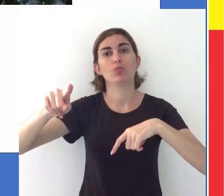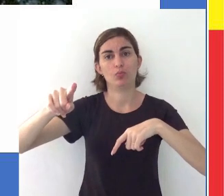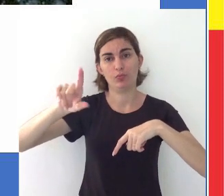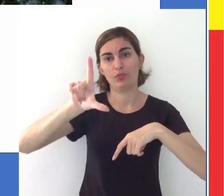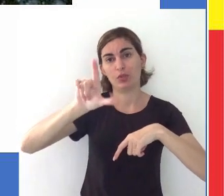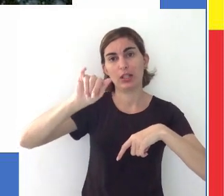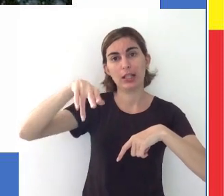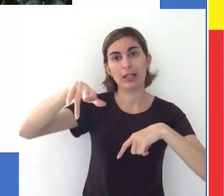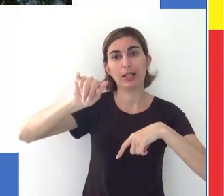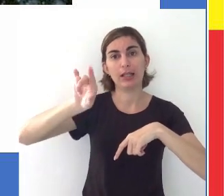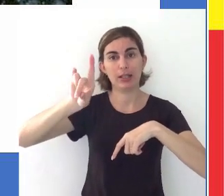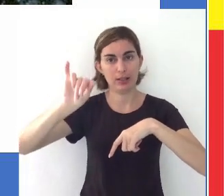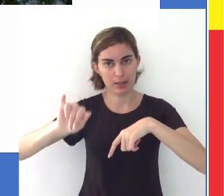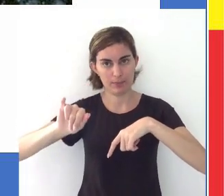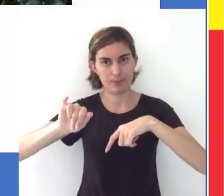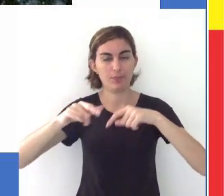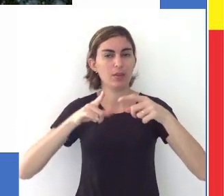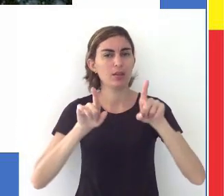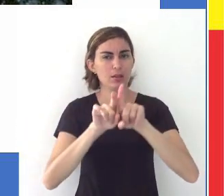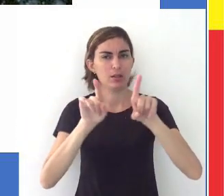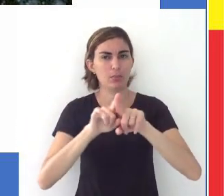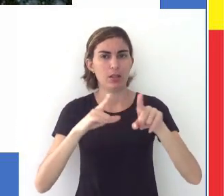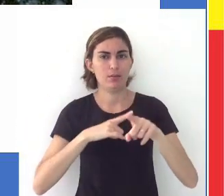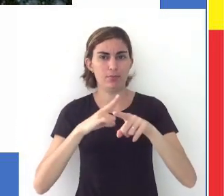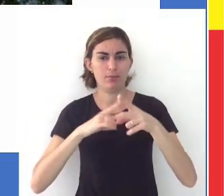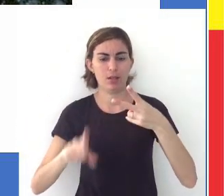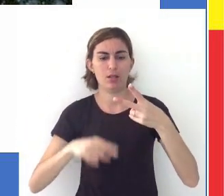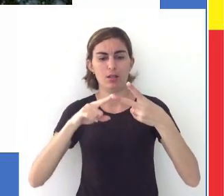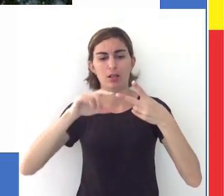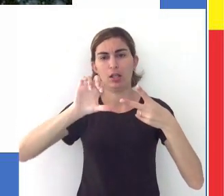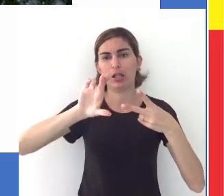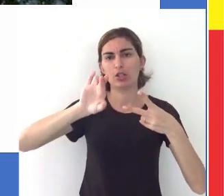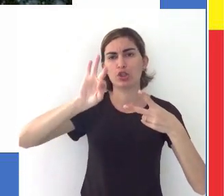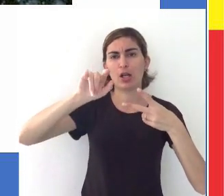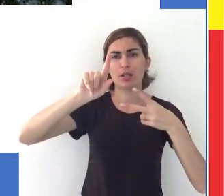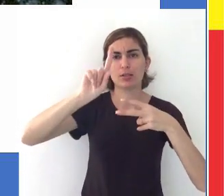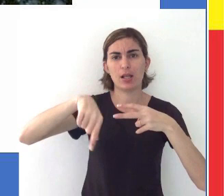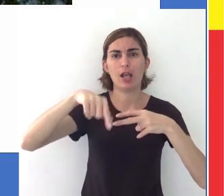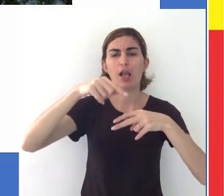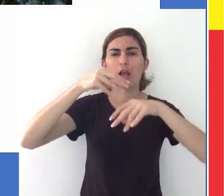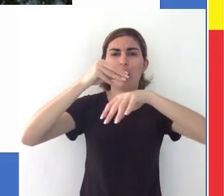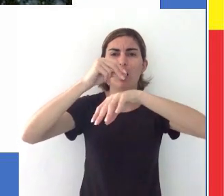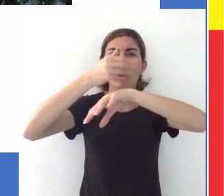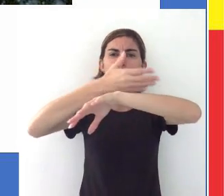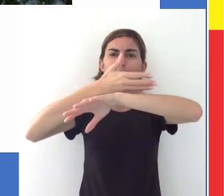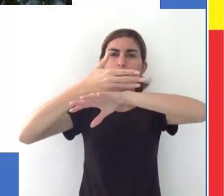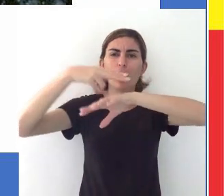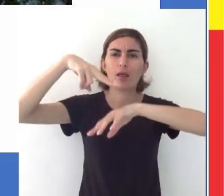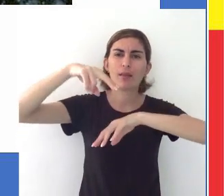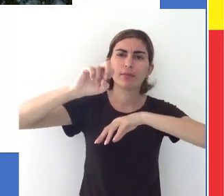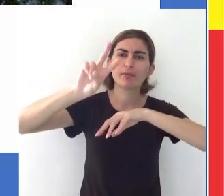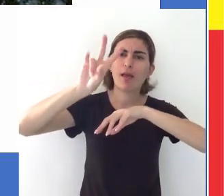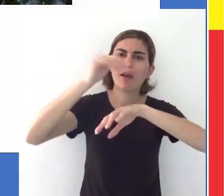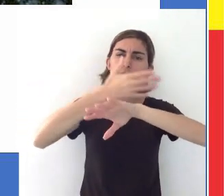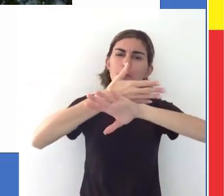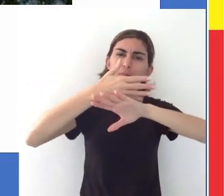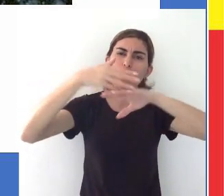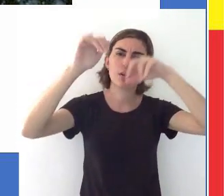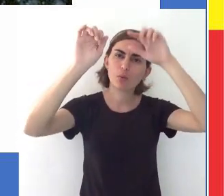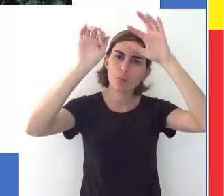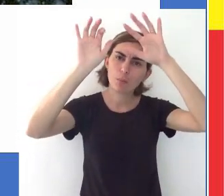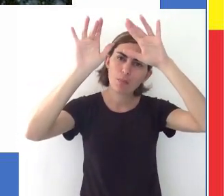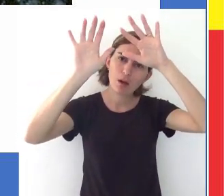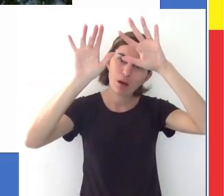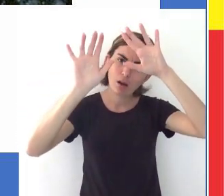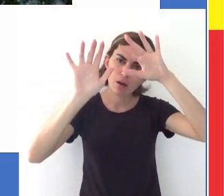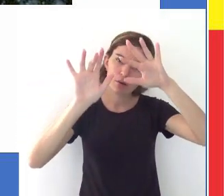de precipitação líquida. Tá? Existe também a precipitação cristalizada, que é em formato de neve. Tá? Então,